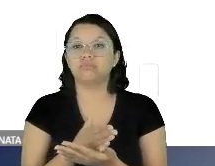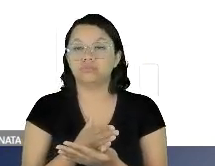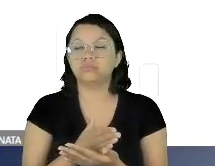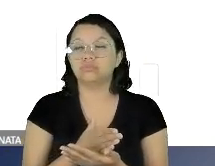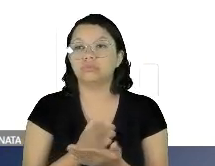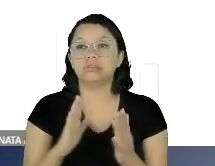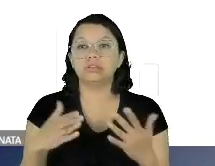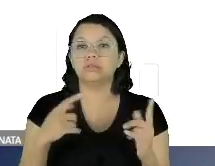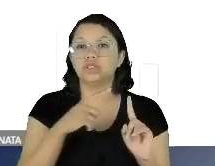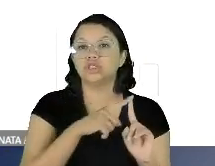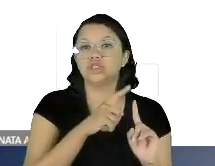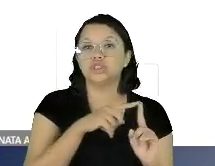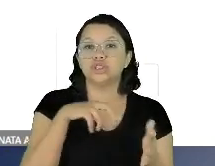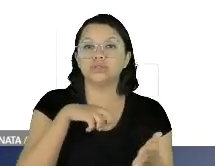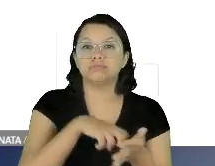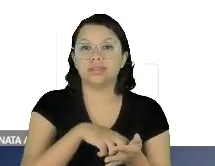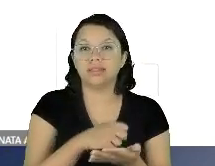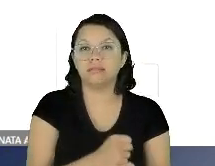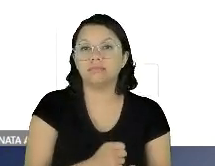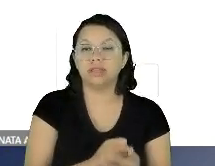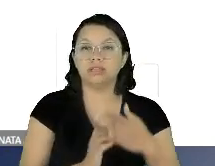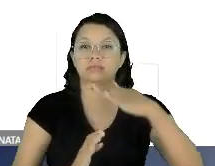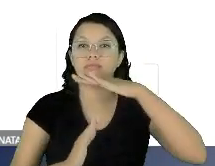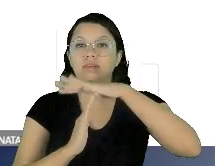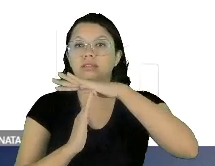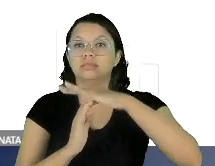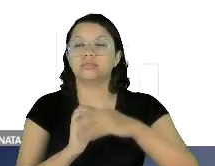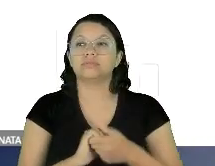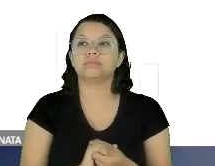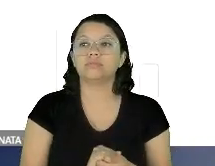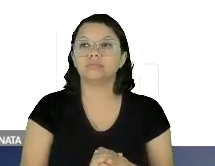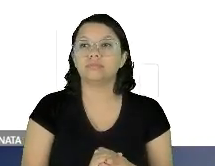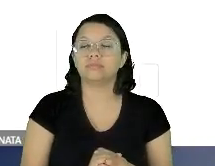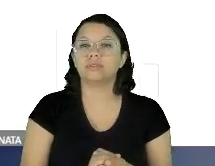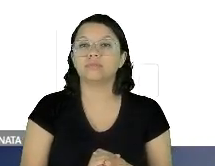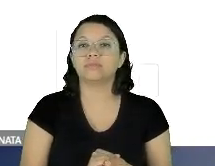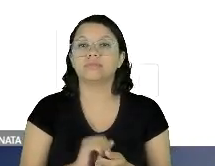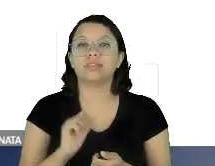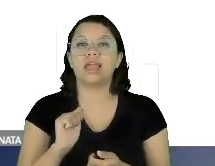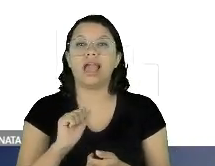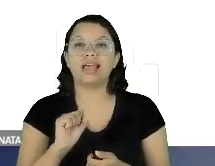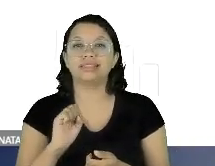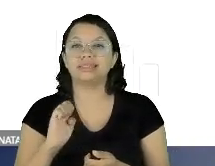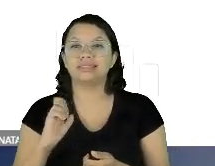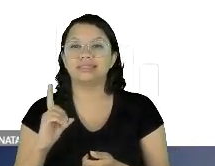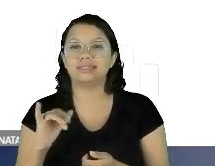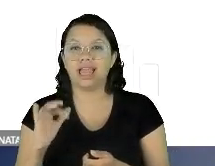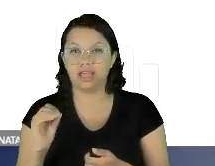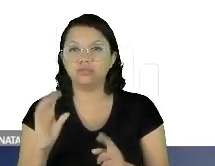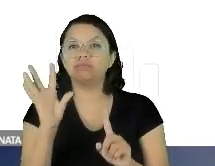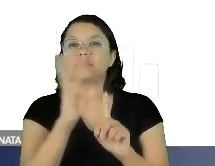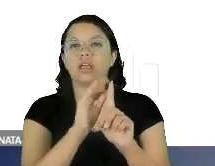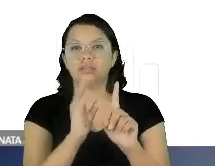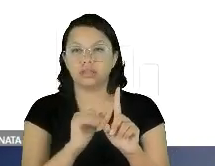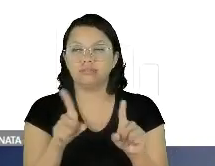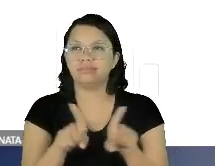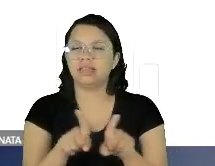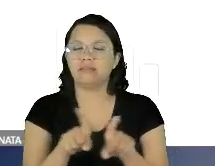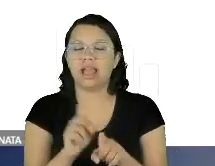entre o tipo de pena mínima e pena máxima, então o assédio. O assédio, ele é bastante